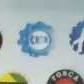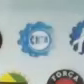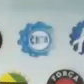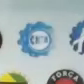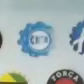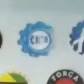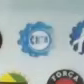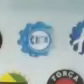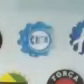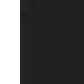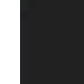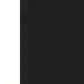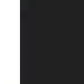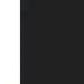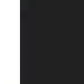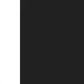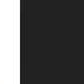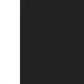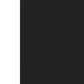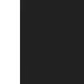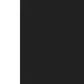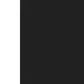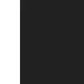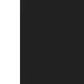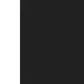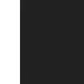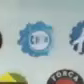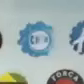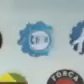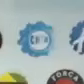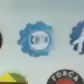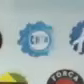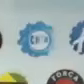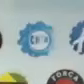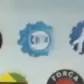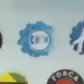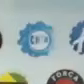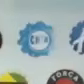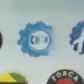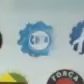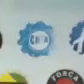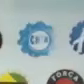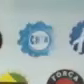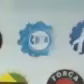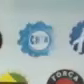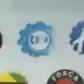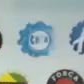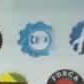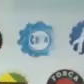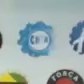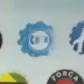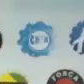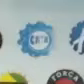você, todos os dirigentes aí da Renault, Ezequiel e os dirigentes. Nós temos aqui,